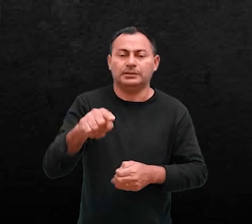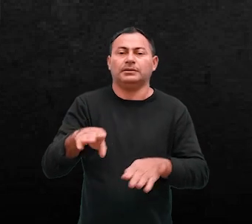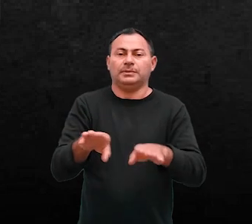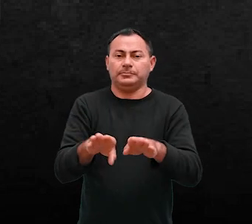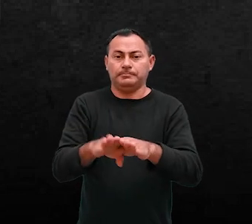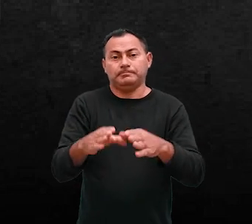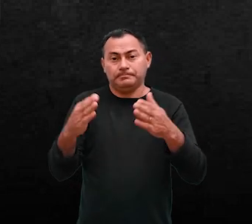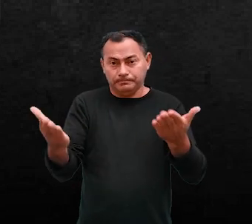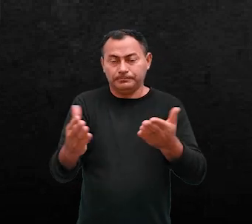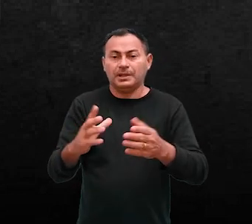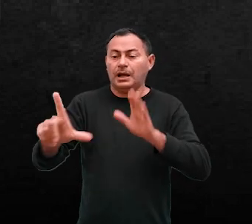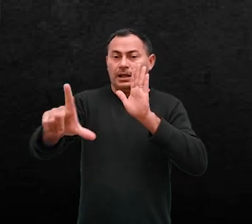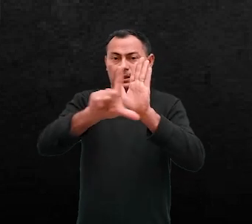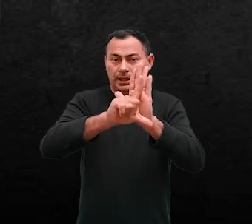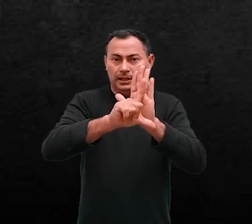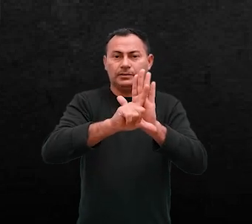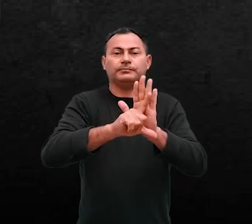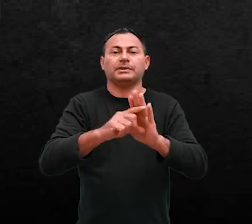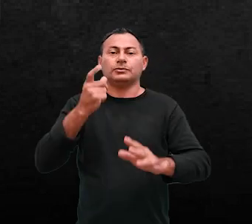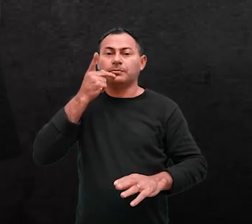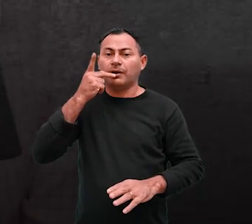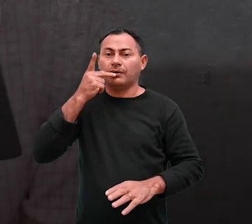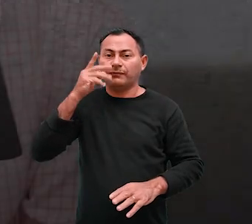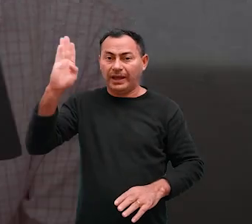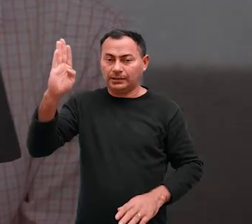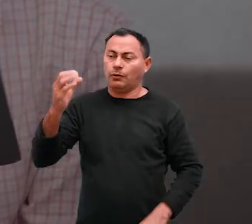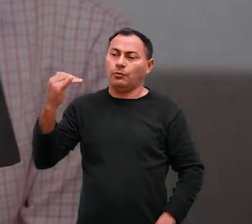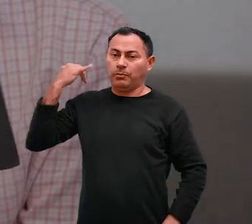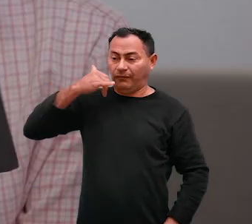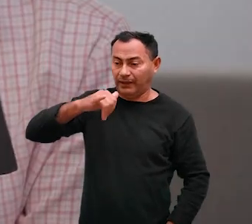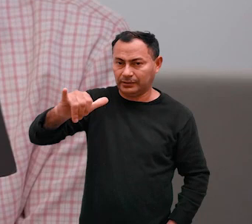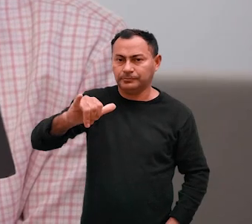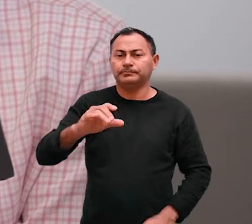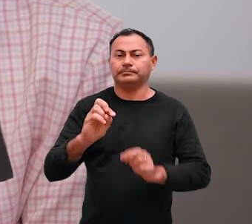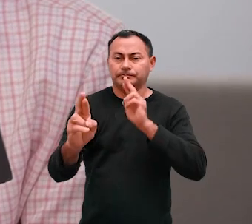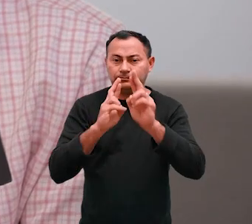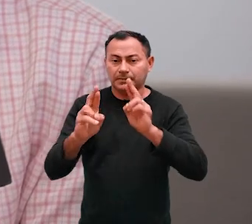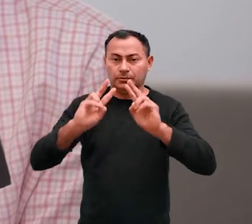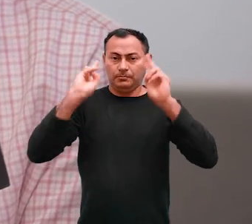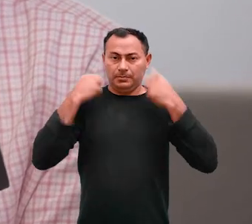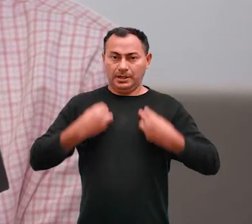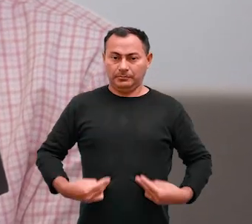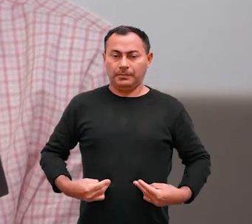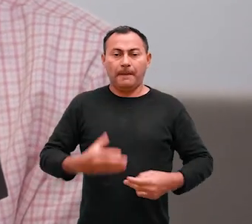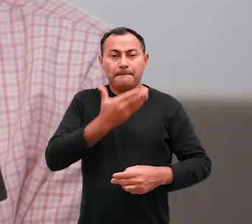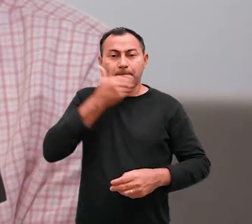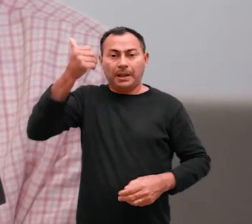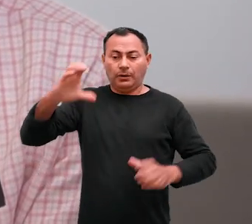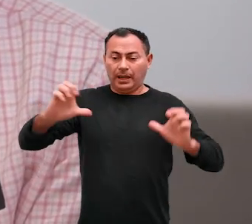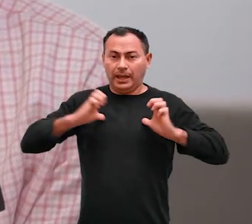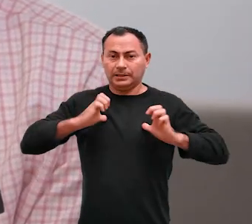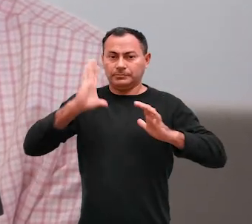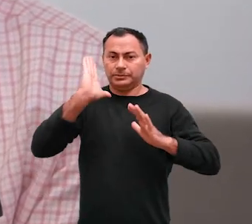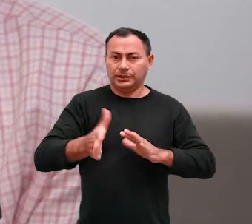façam, pois esta é a lei e os profetas. Em termos de relações humanas, essa é a melhor ética